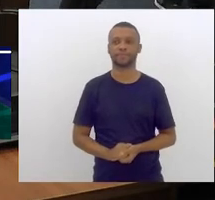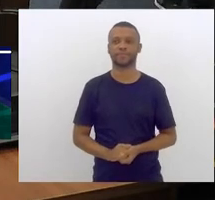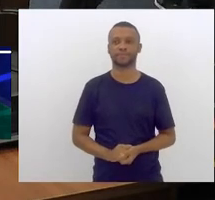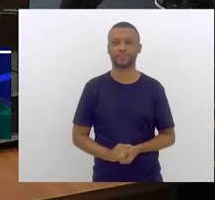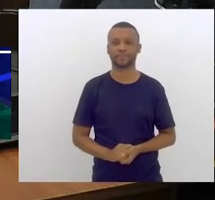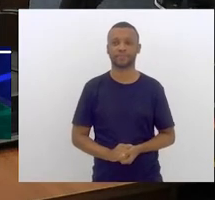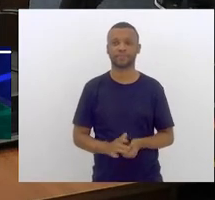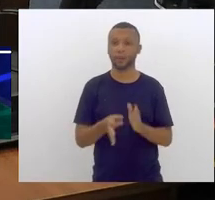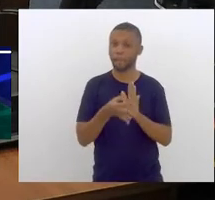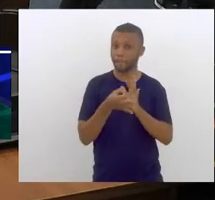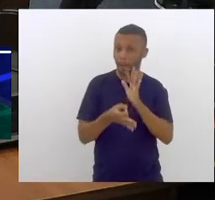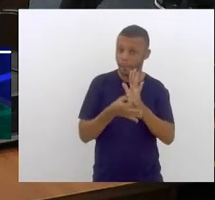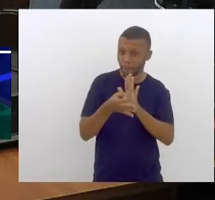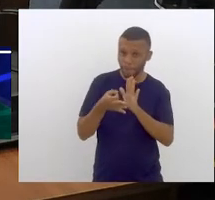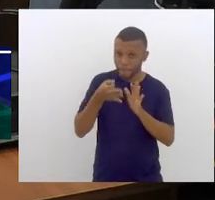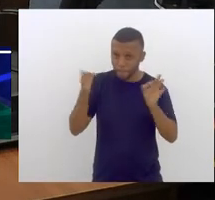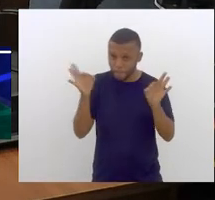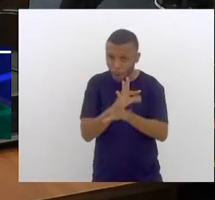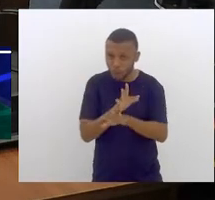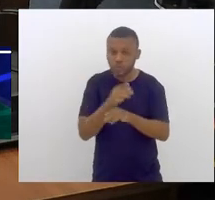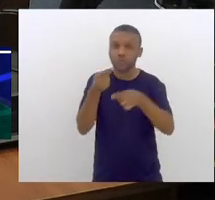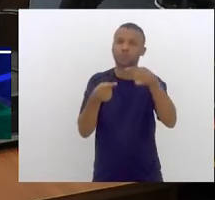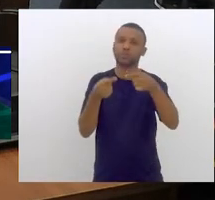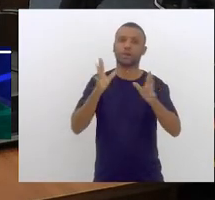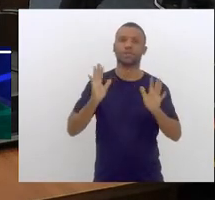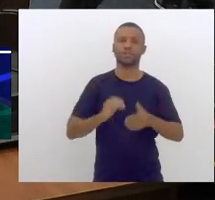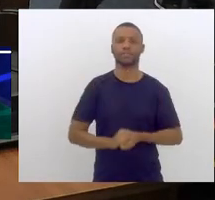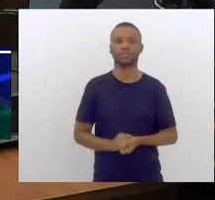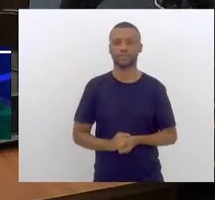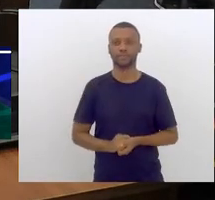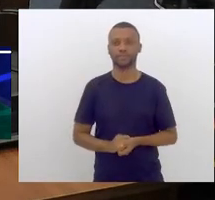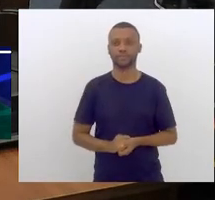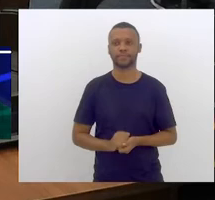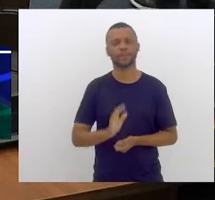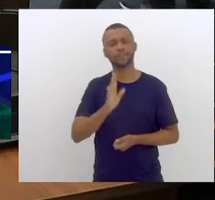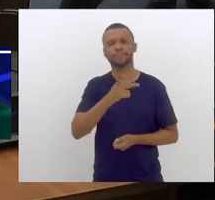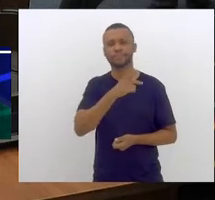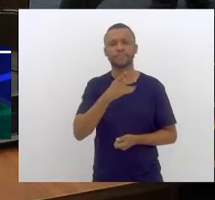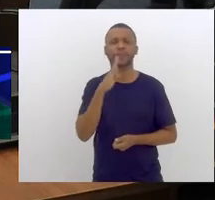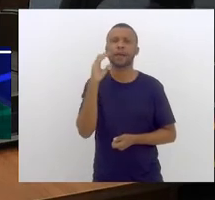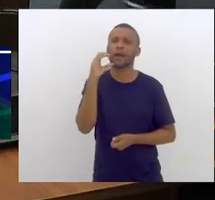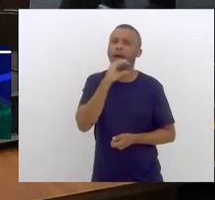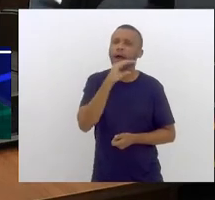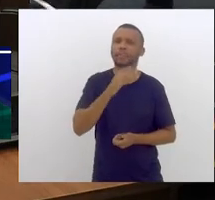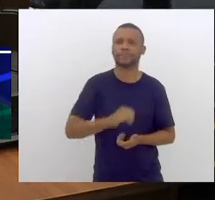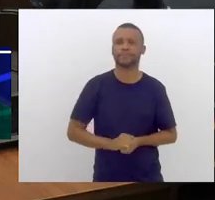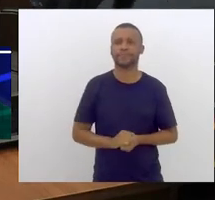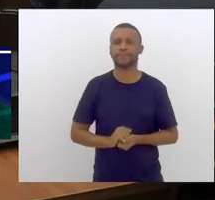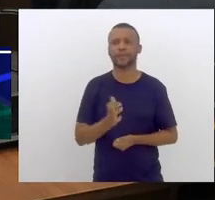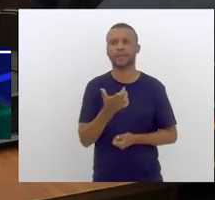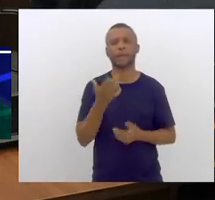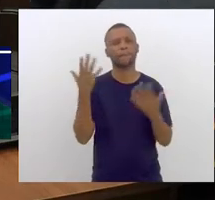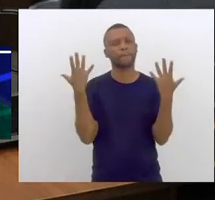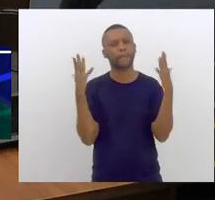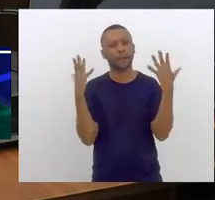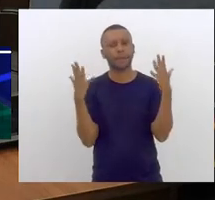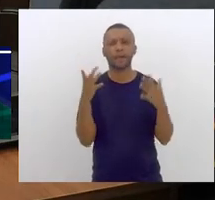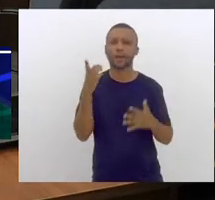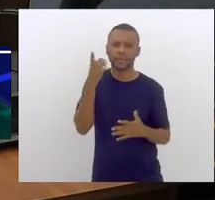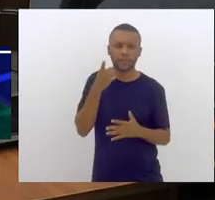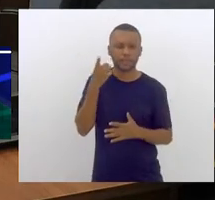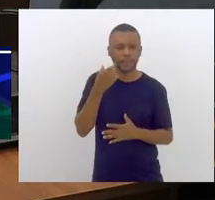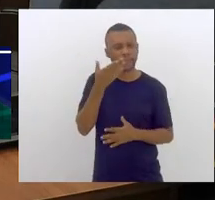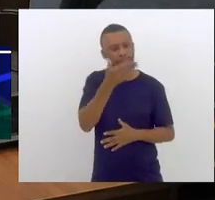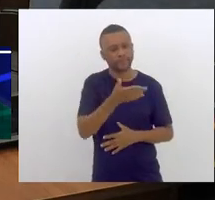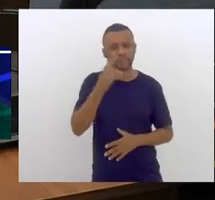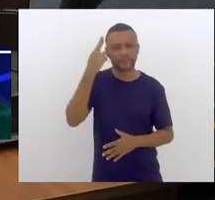Com os pareceres emitidos em discussão. Senhor presidente, bem rápido. Sim. Eu queria parabenizar a deputada